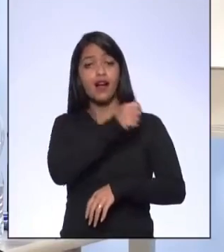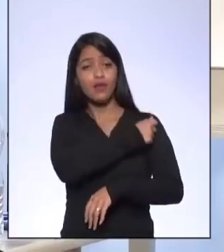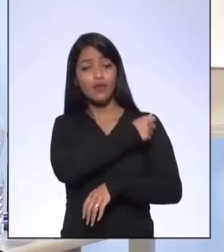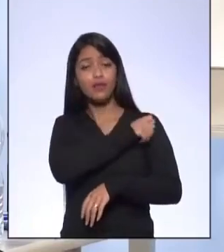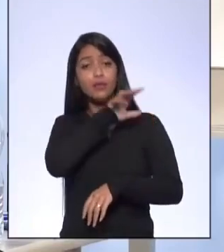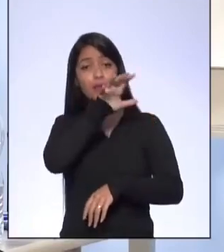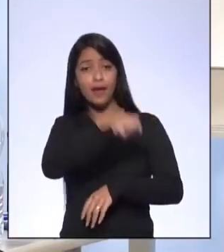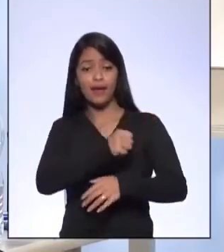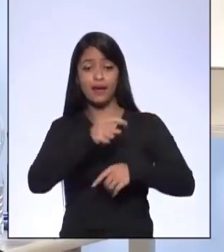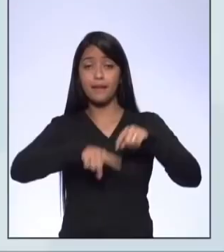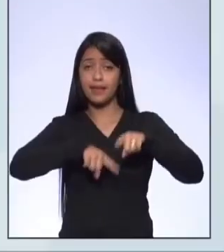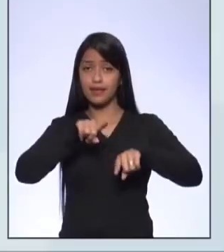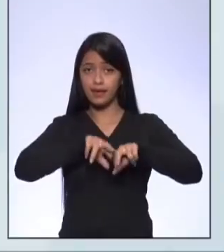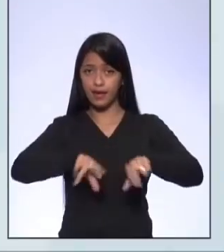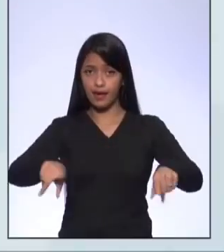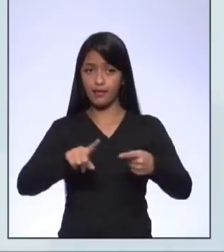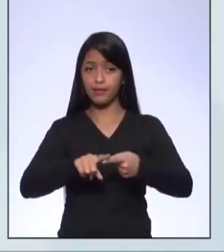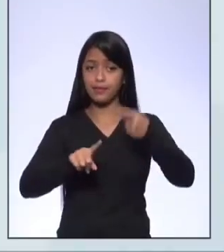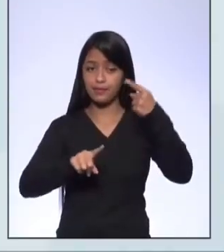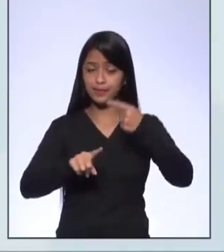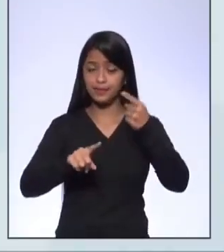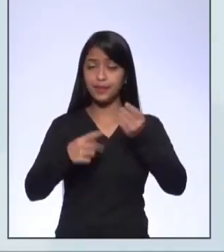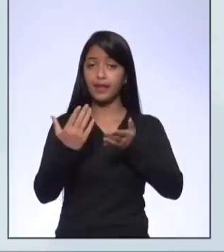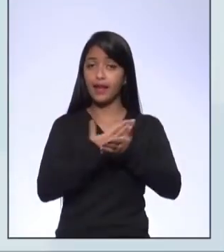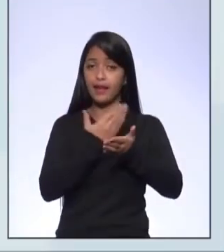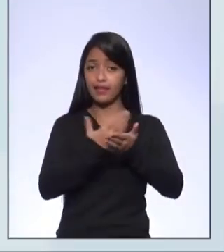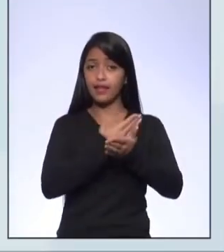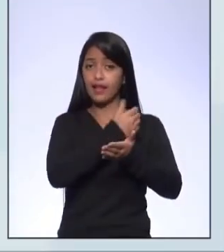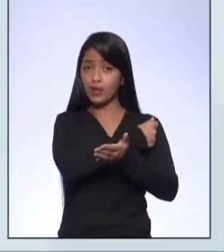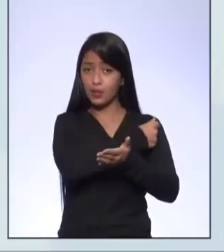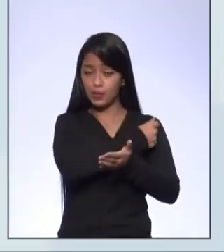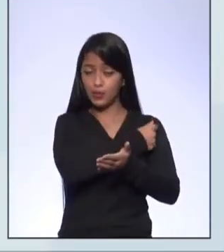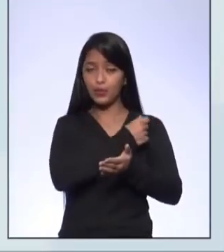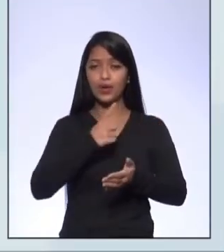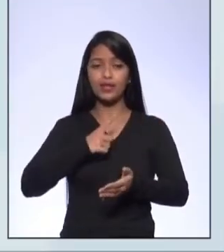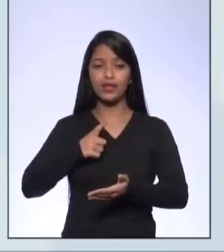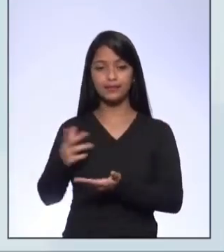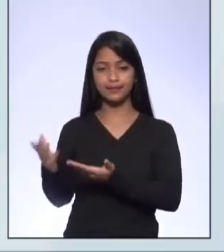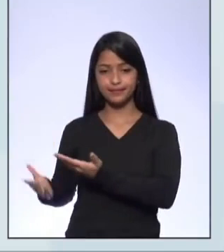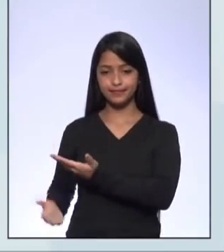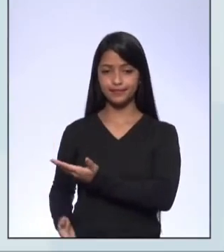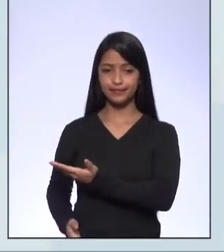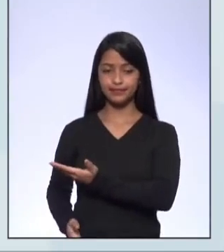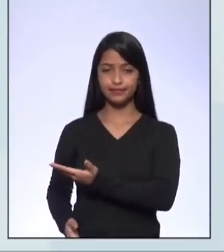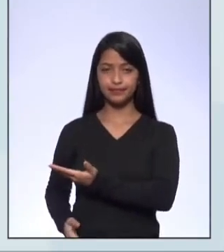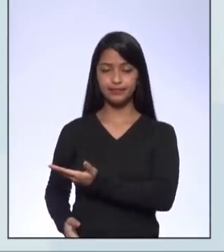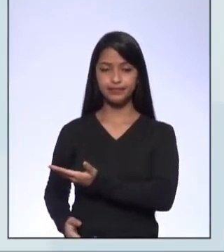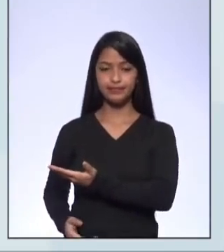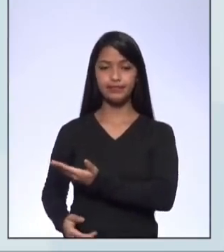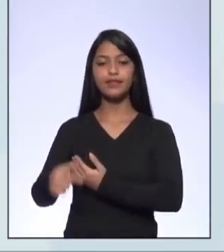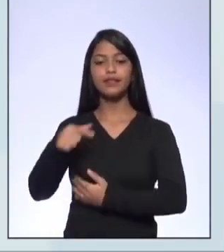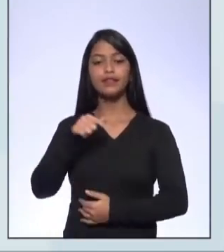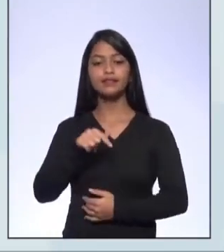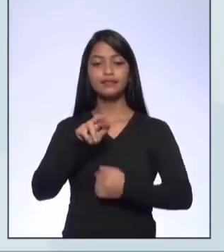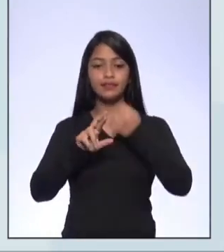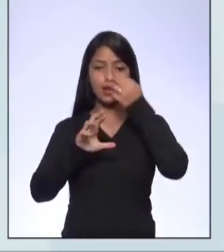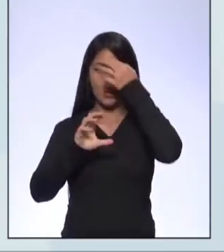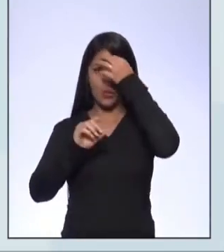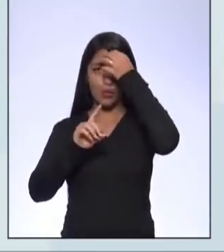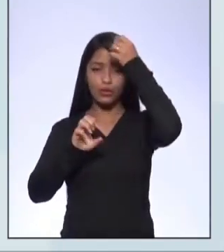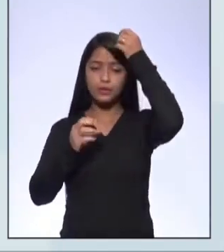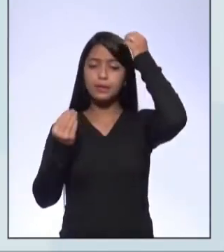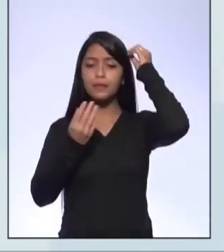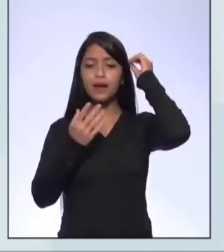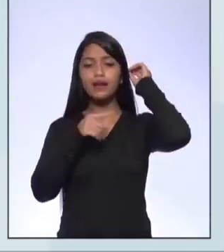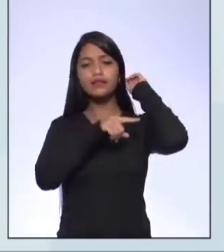material que a gente vai precisar é o caderno do aluno, e aí a gente tem esse código aí na tela, o QR Code, para que vocês façam o download. Caso vocês